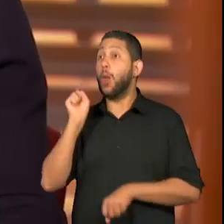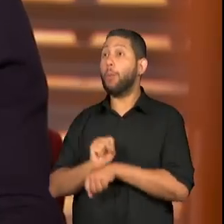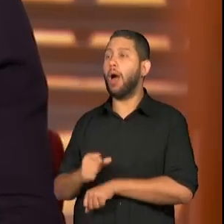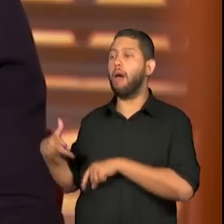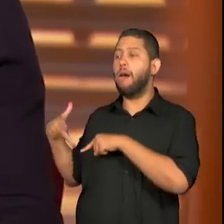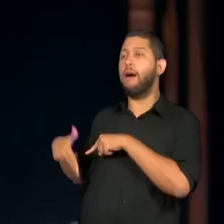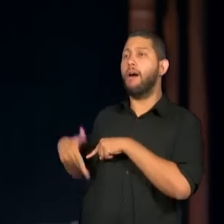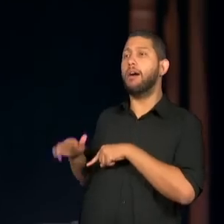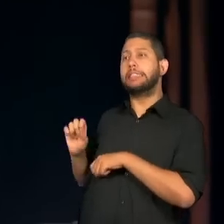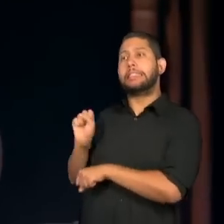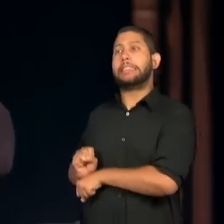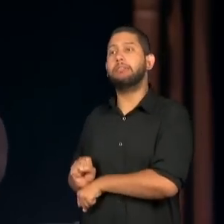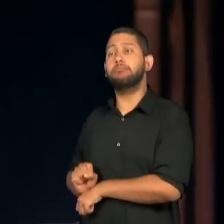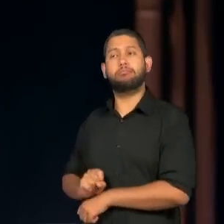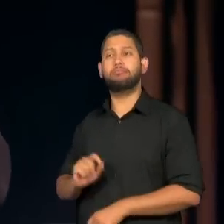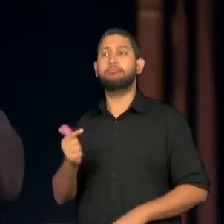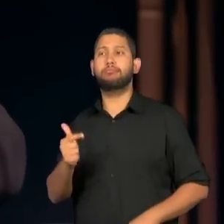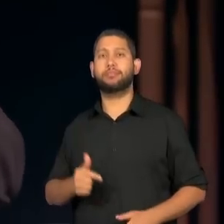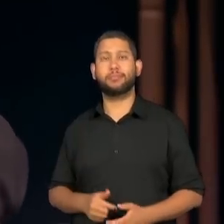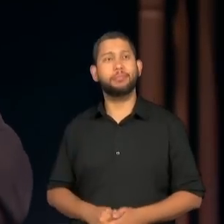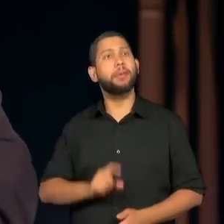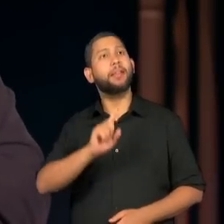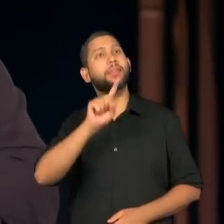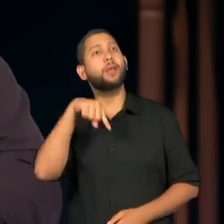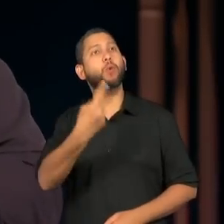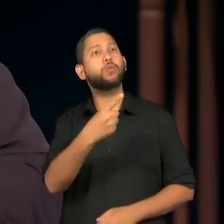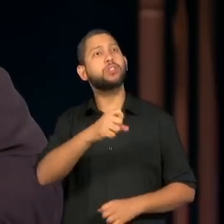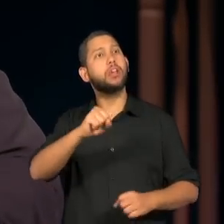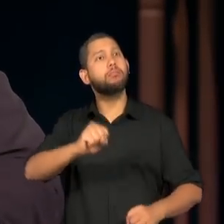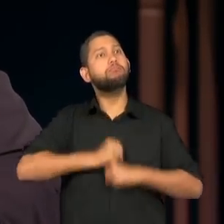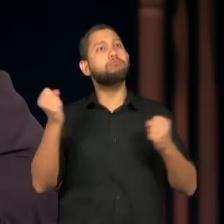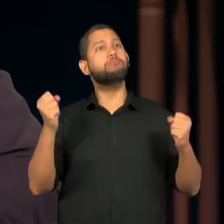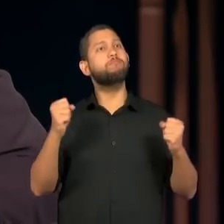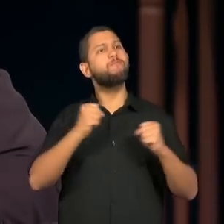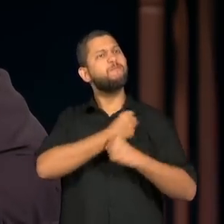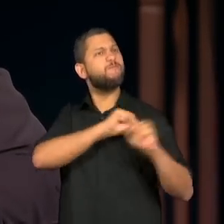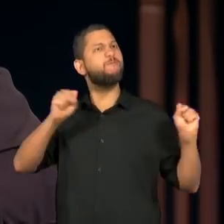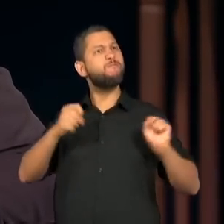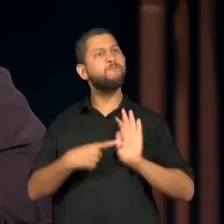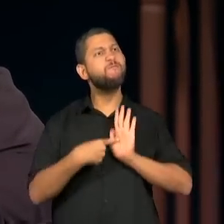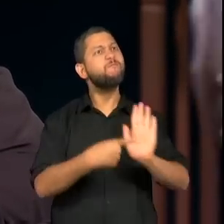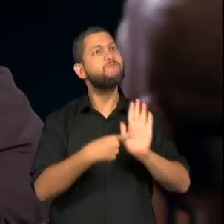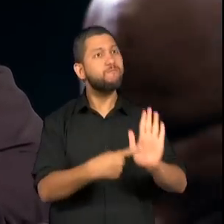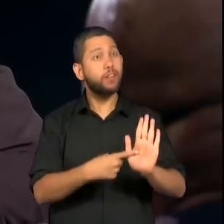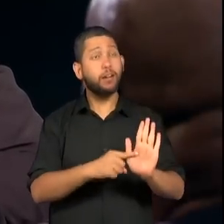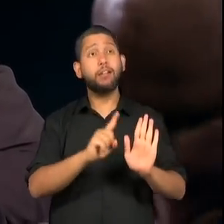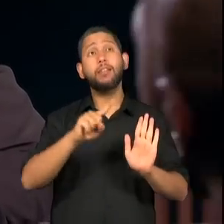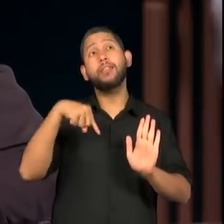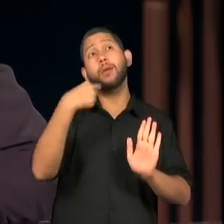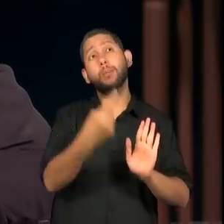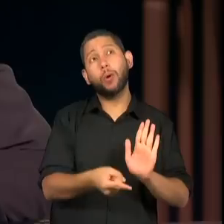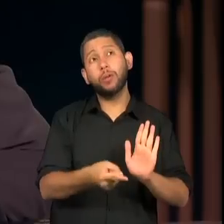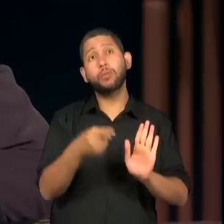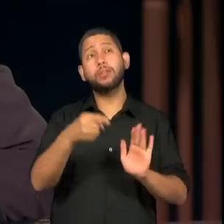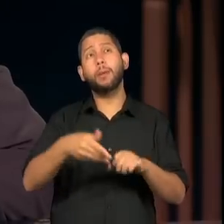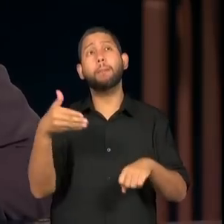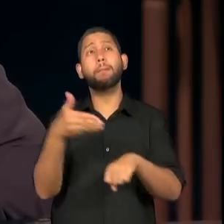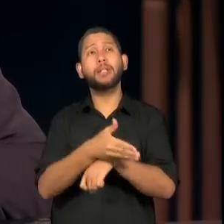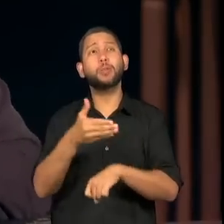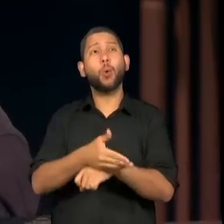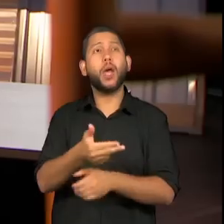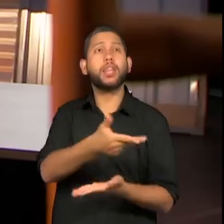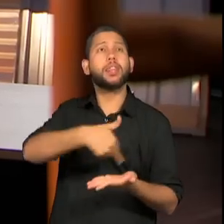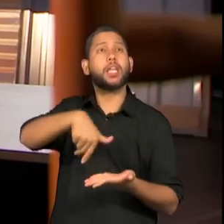vai. Bill, só que tem uma coisa. Depois dessa sua rebeldia lá no Faustão, você acabou participando do Dança dos